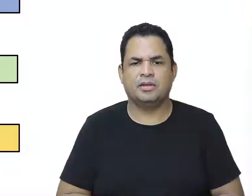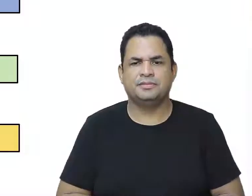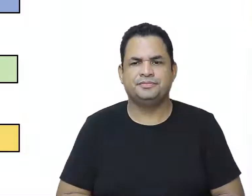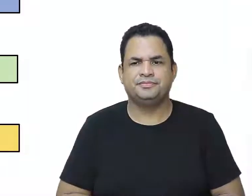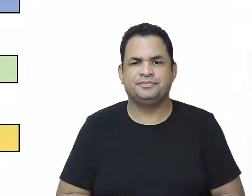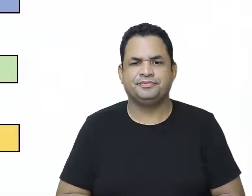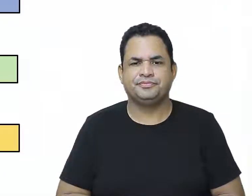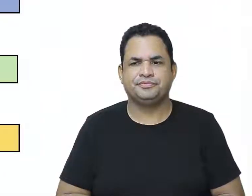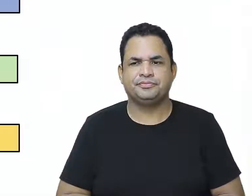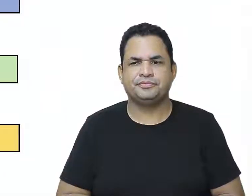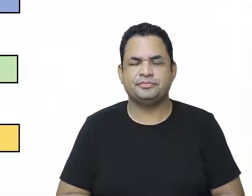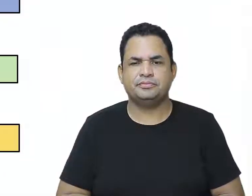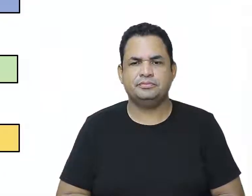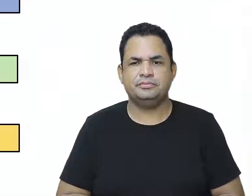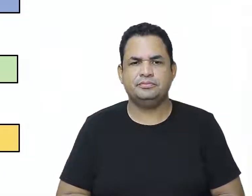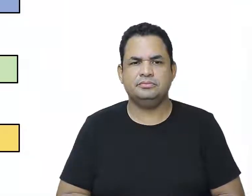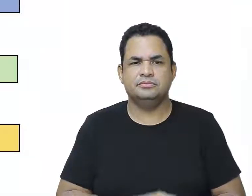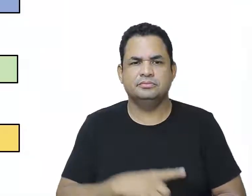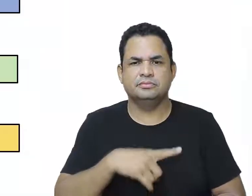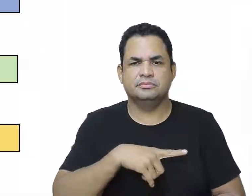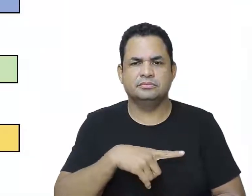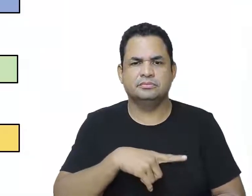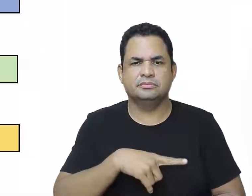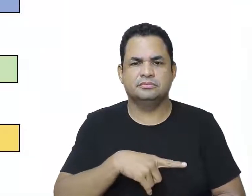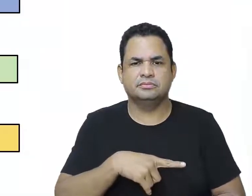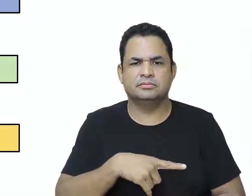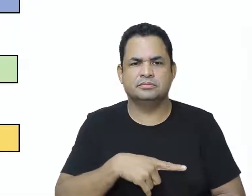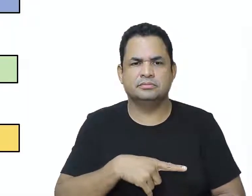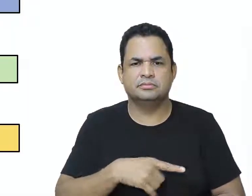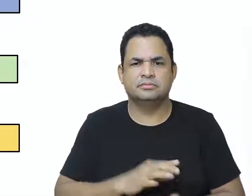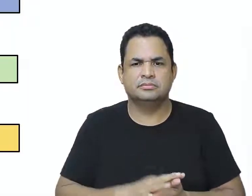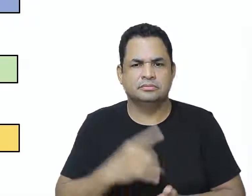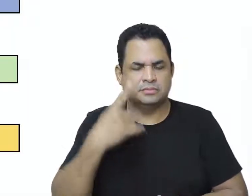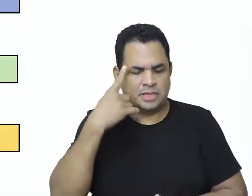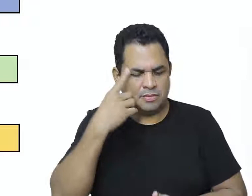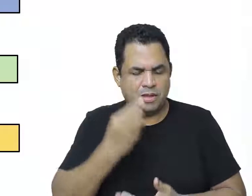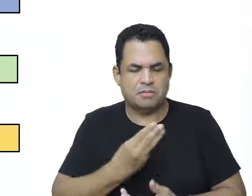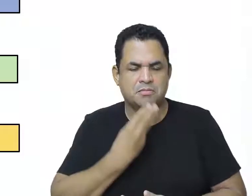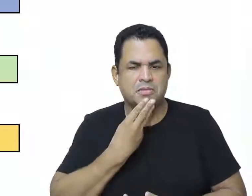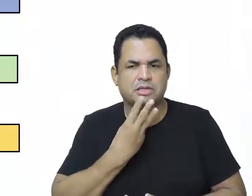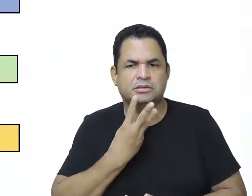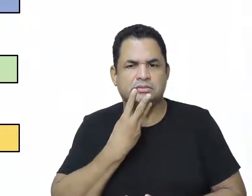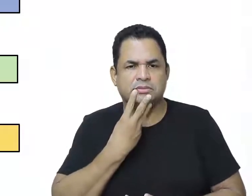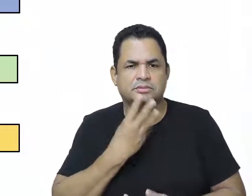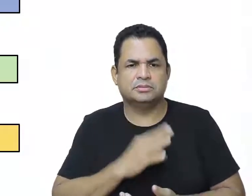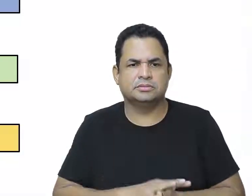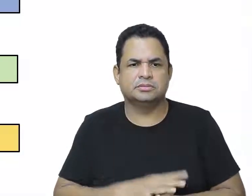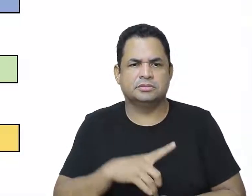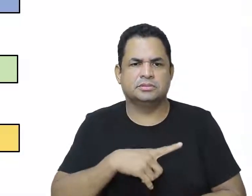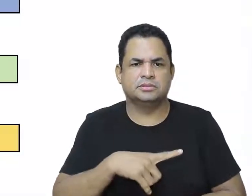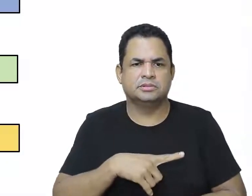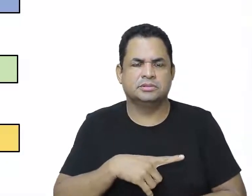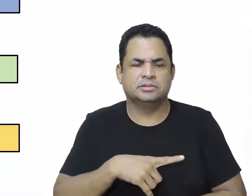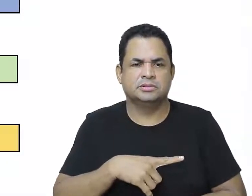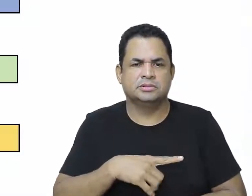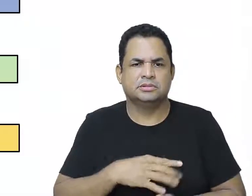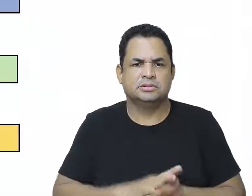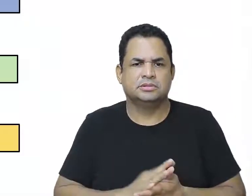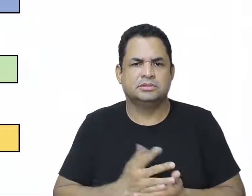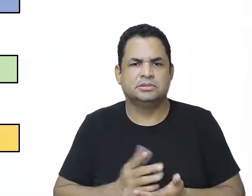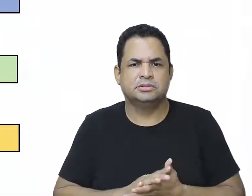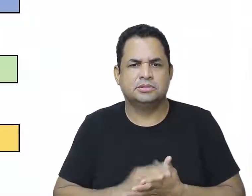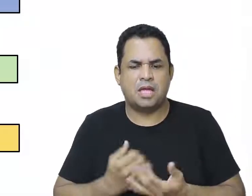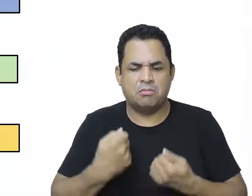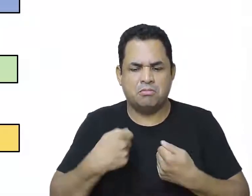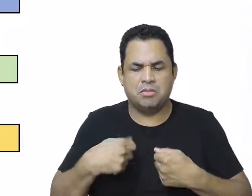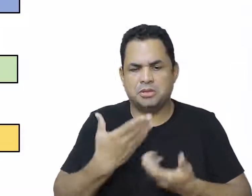frente. A gente teve também o pensamento do Max Weber sobre questão de dominação